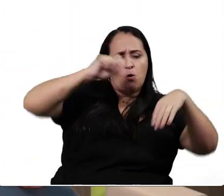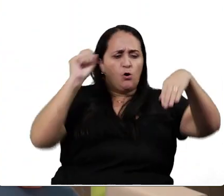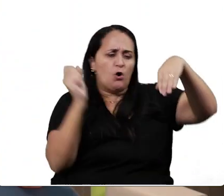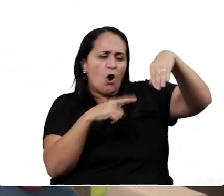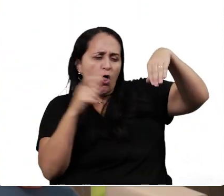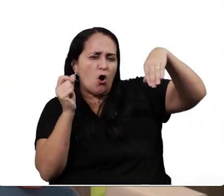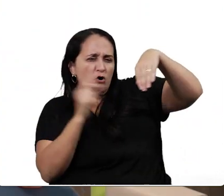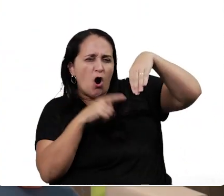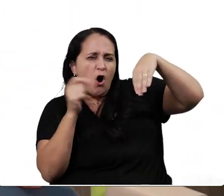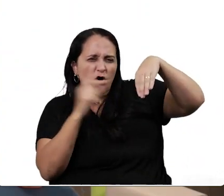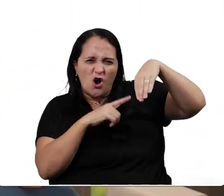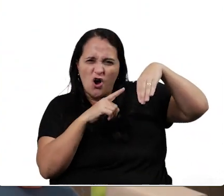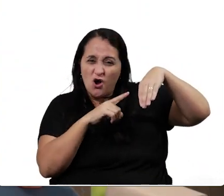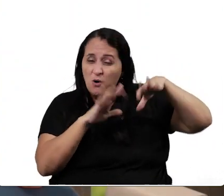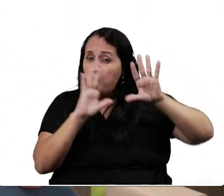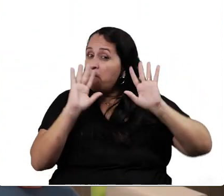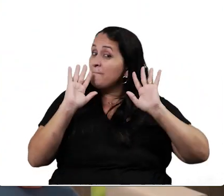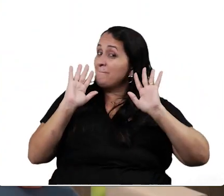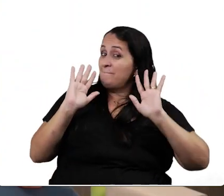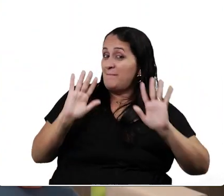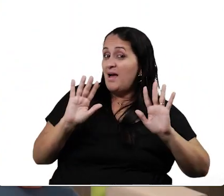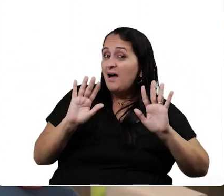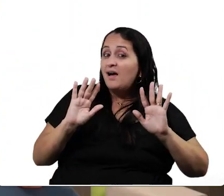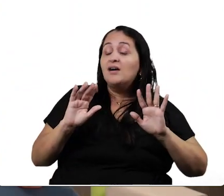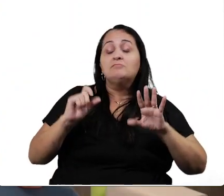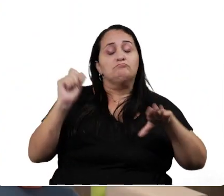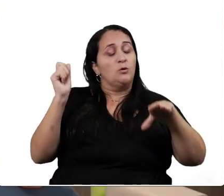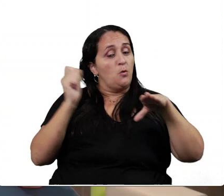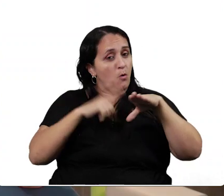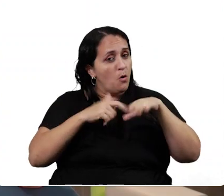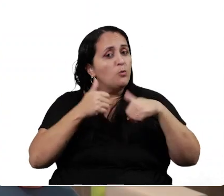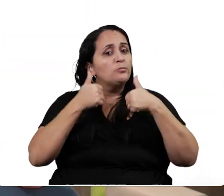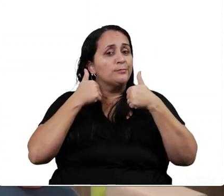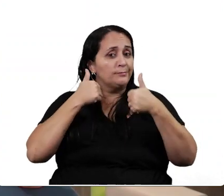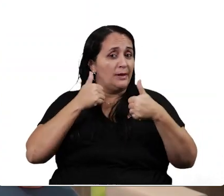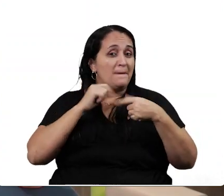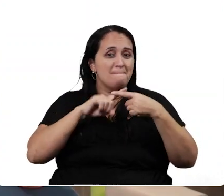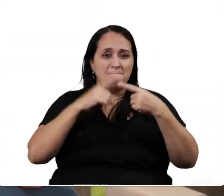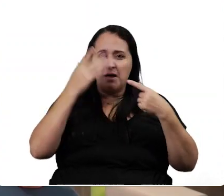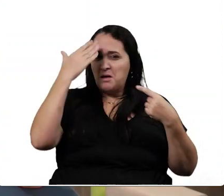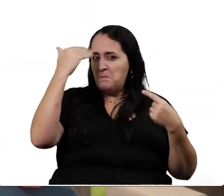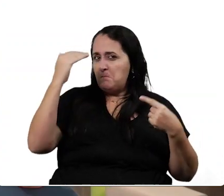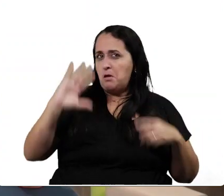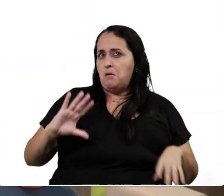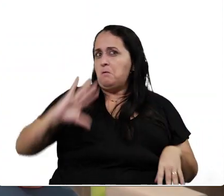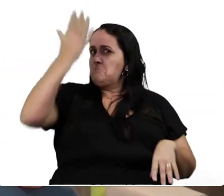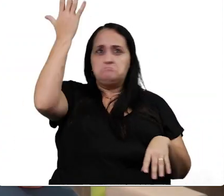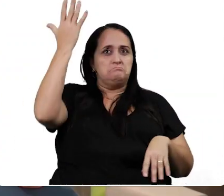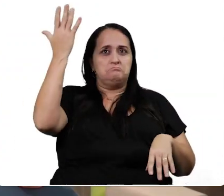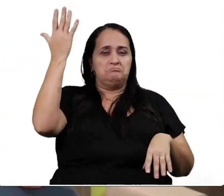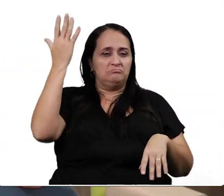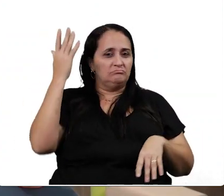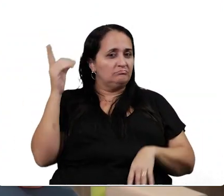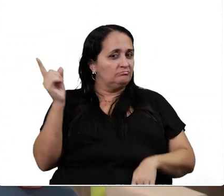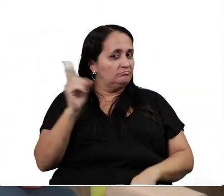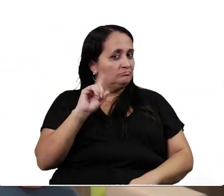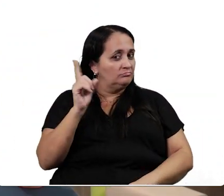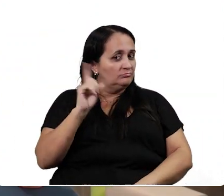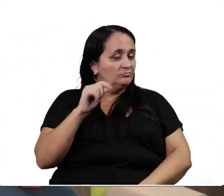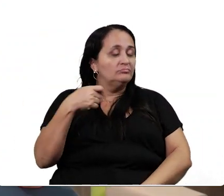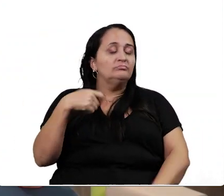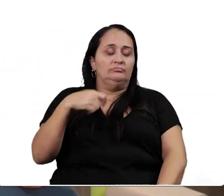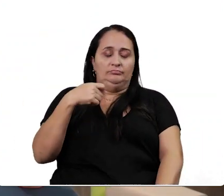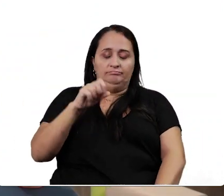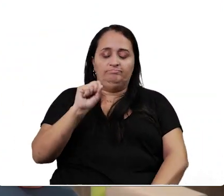futebol. Mas mesmo com todo o talento que ele tinha, ele reconhecia que o sucesso não vem por acaso, não,